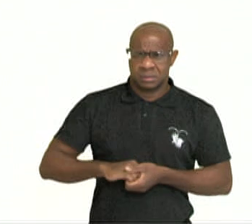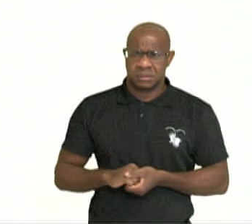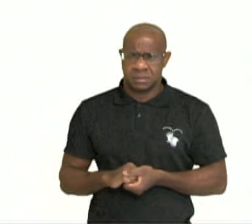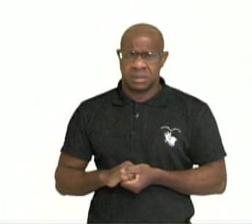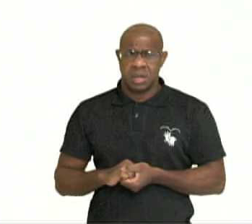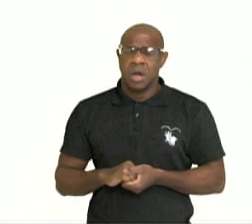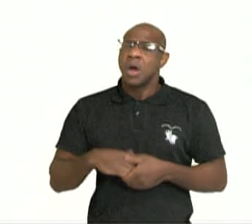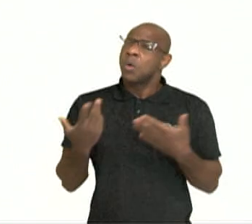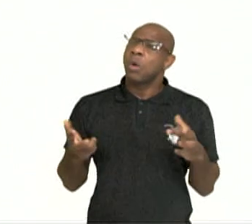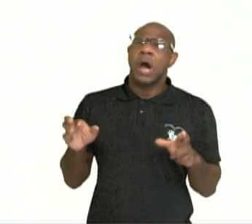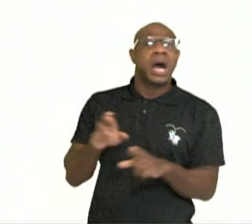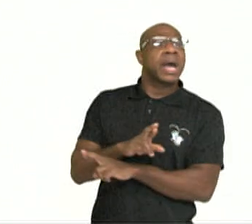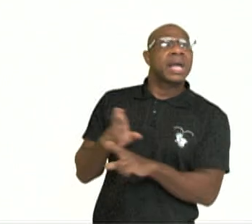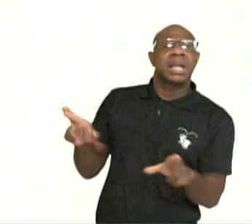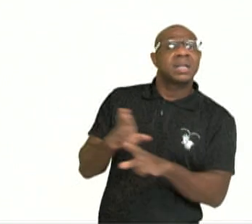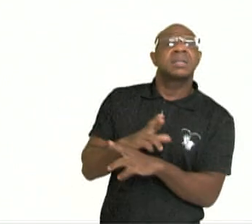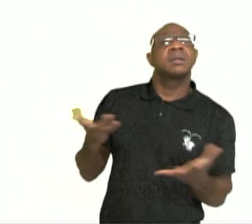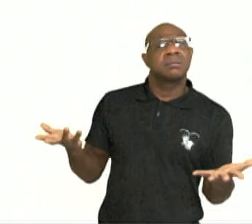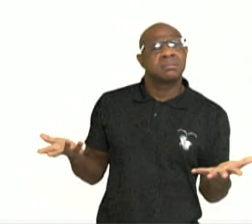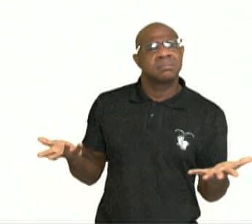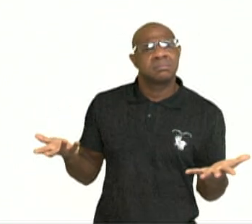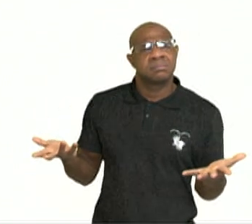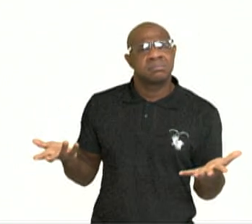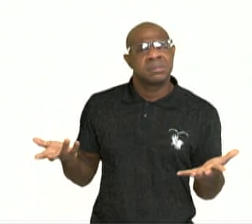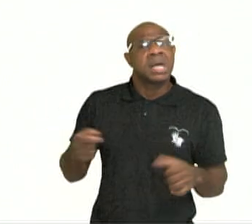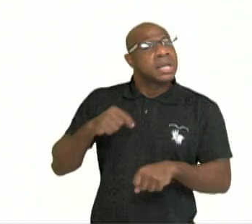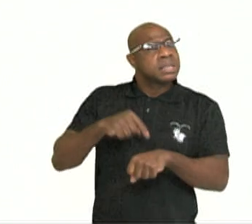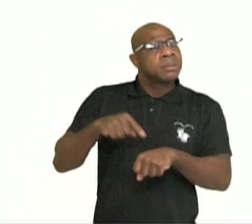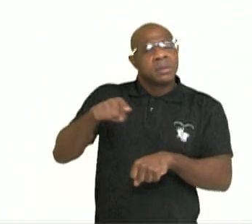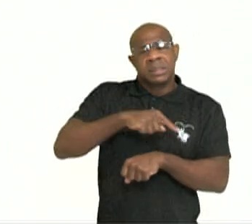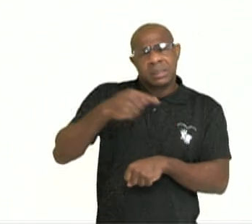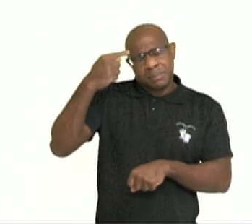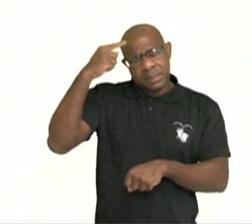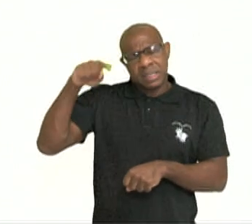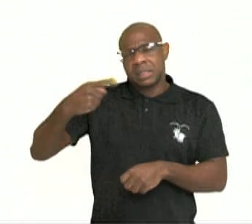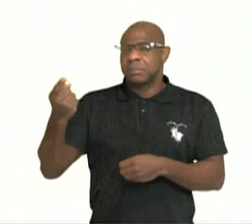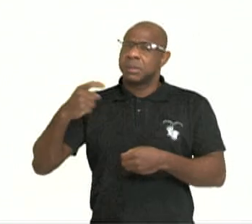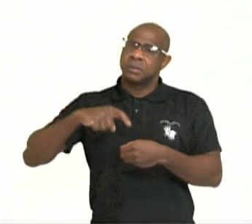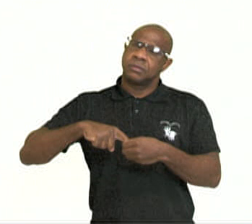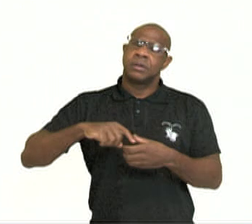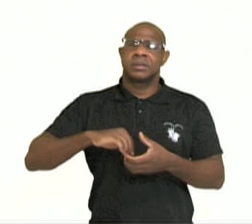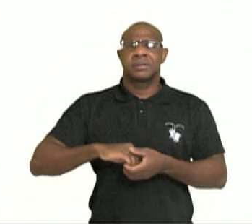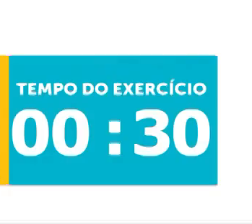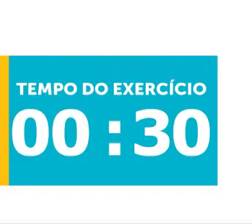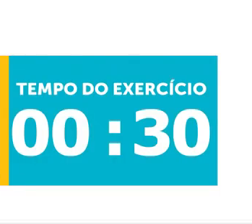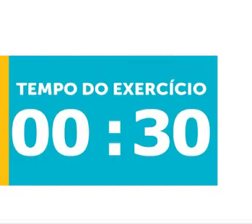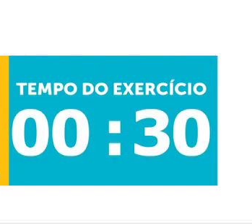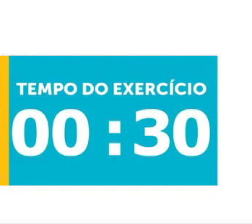Qual a relação com esse solo? Vou dar um tempinho para vocês e eu já retorno.